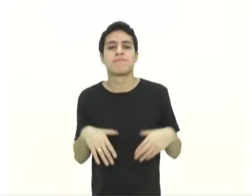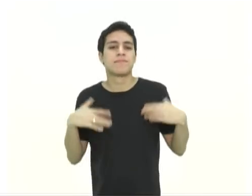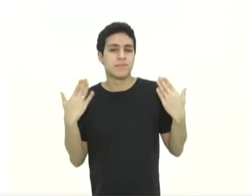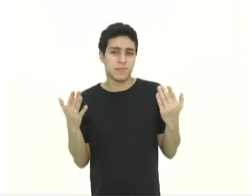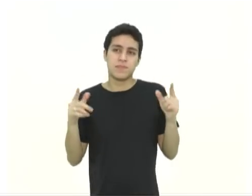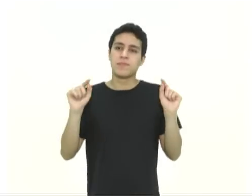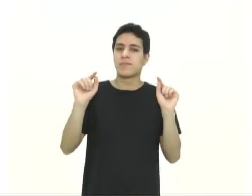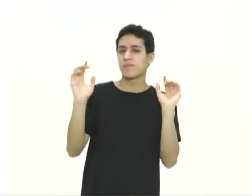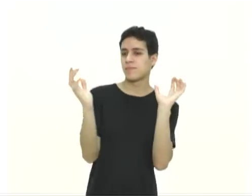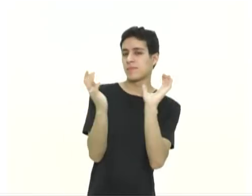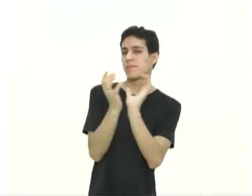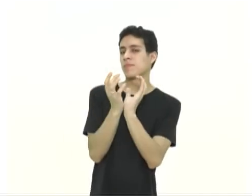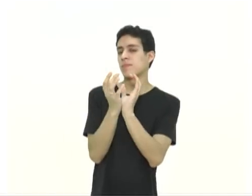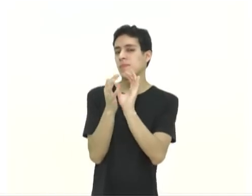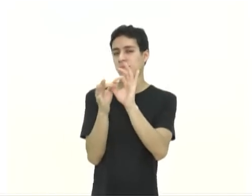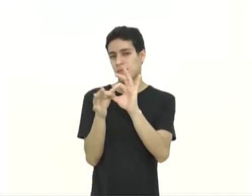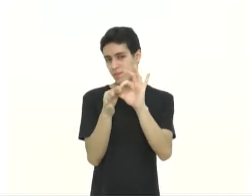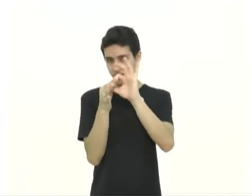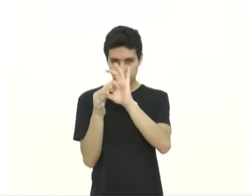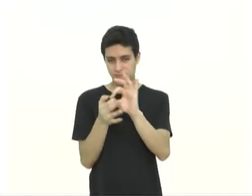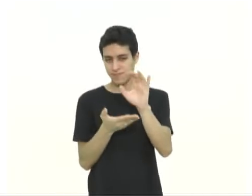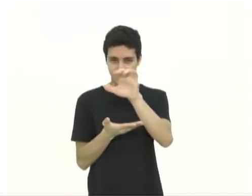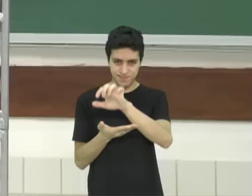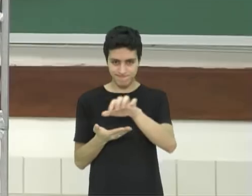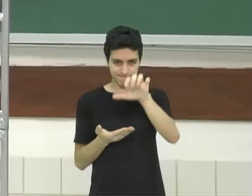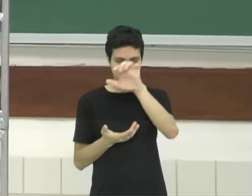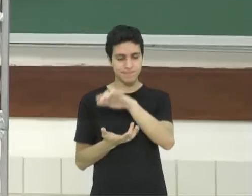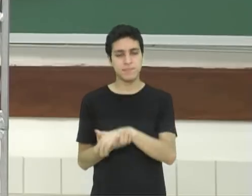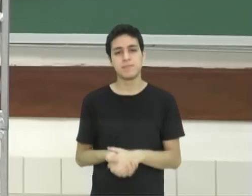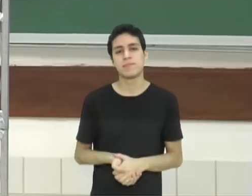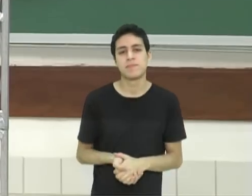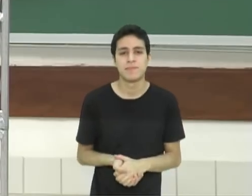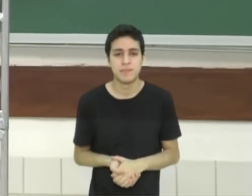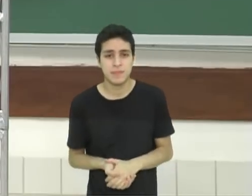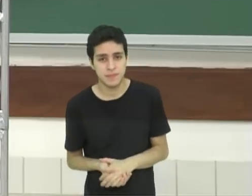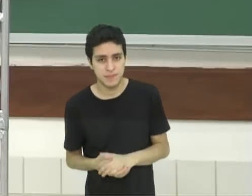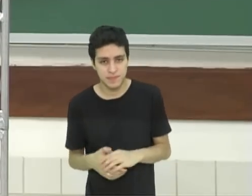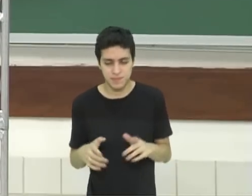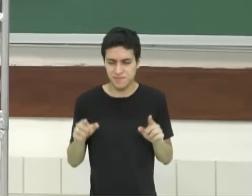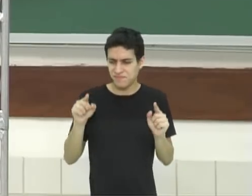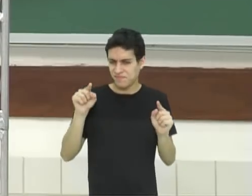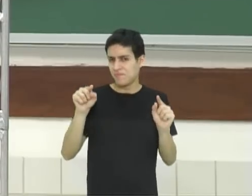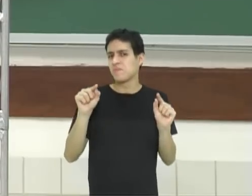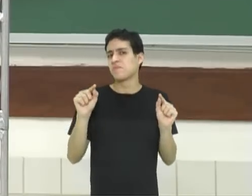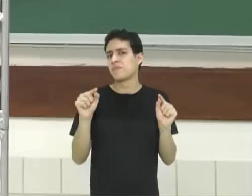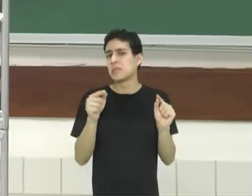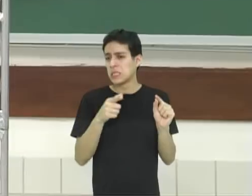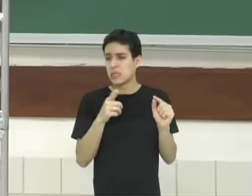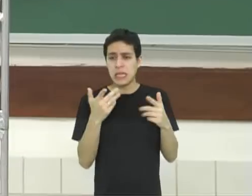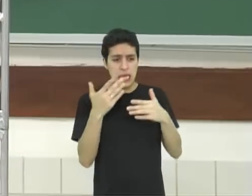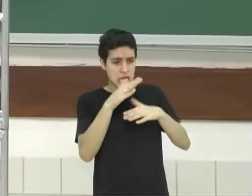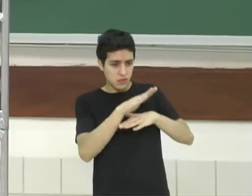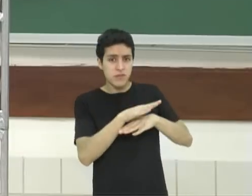a União Europeia. Isso trará uma série de